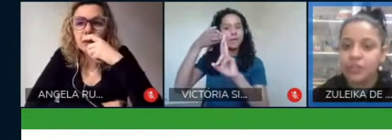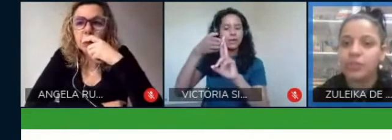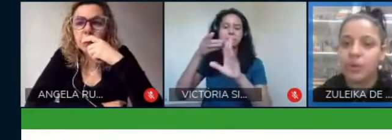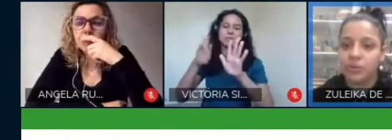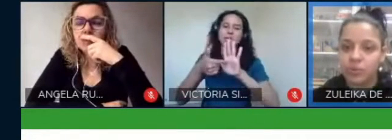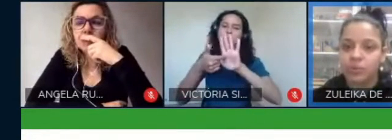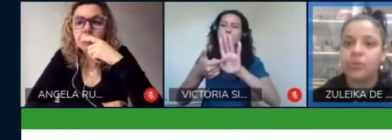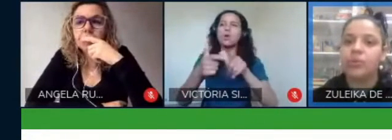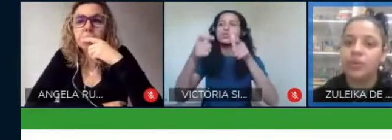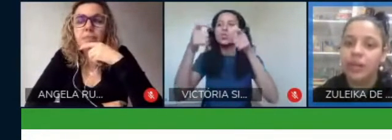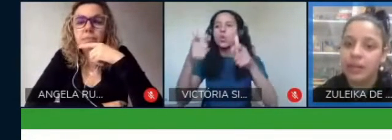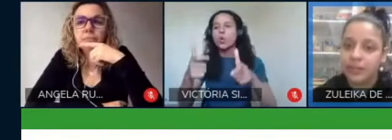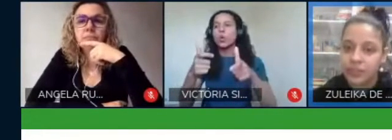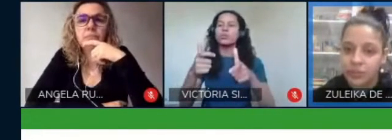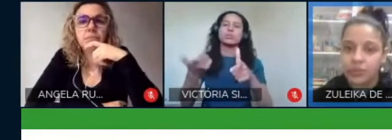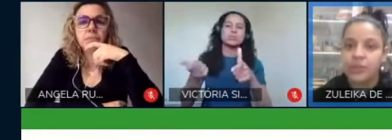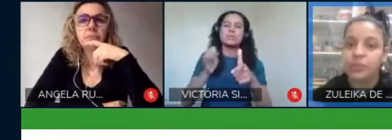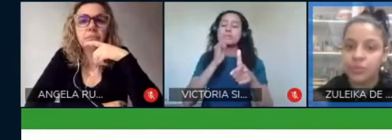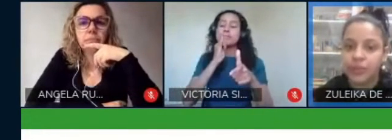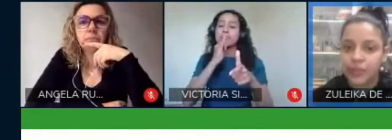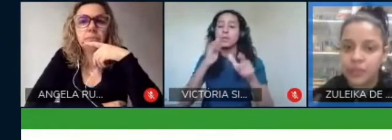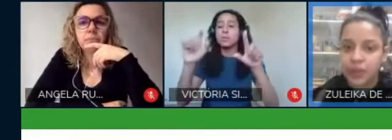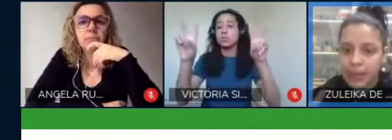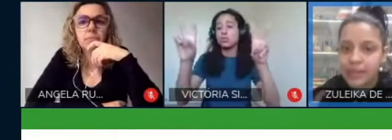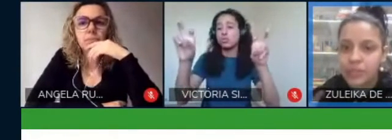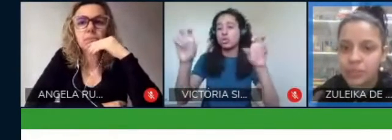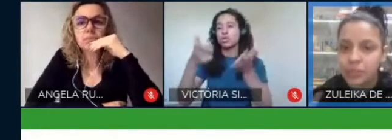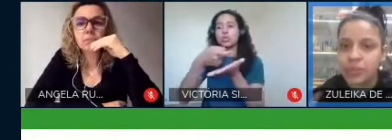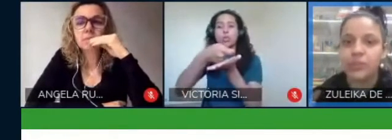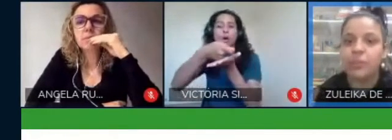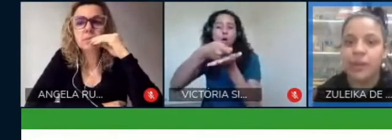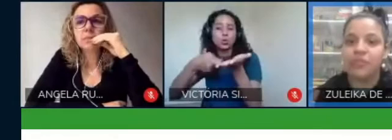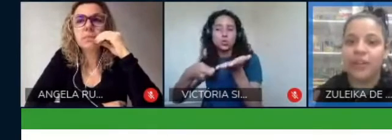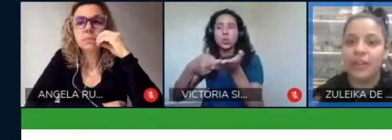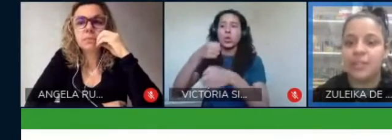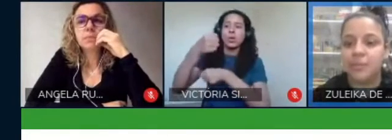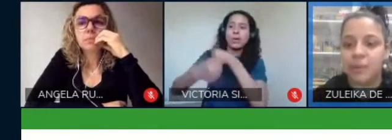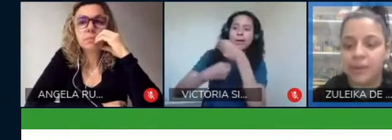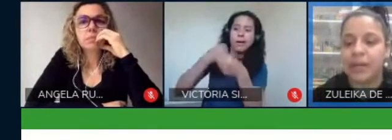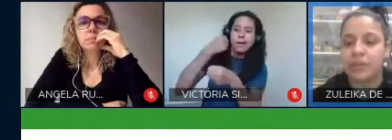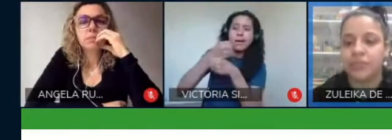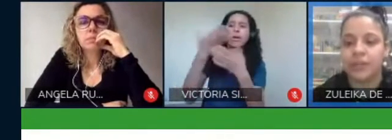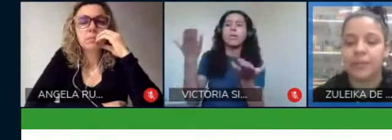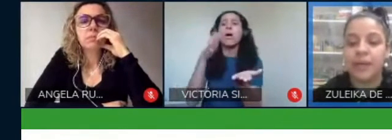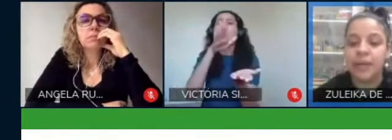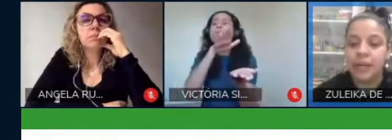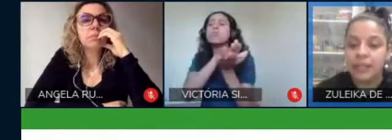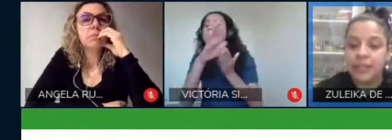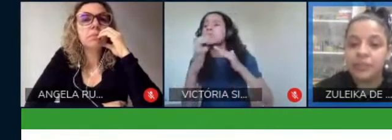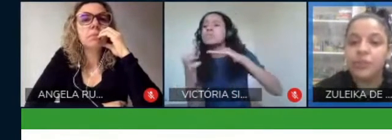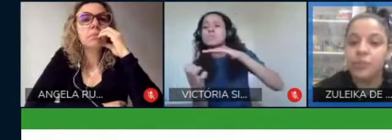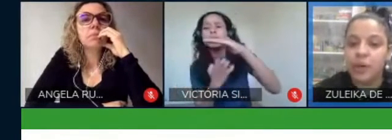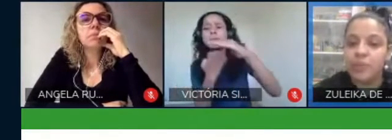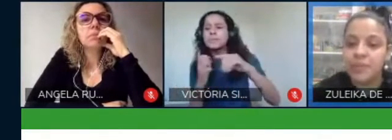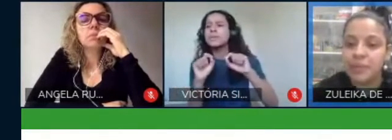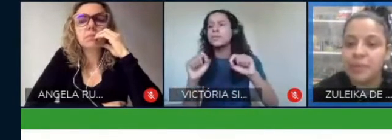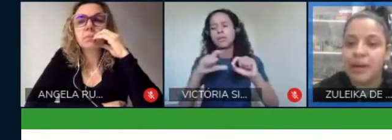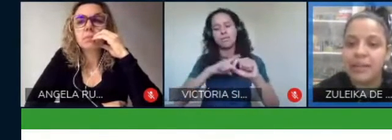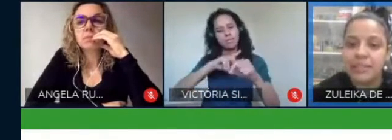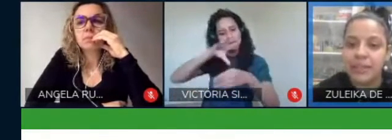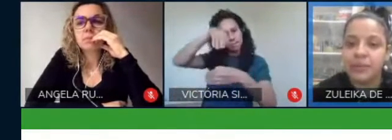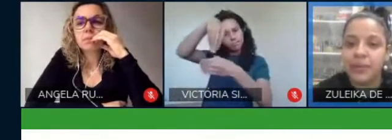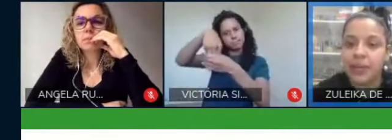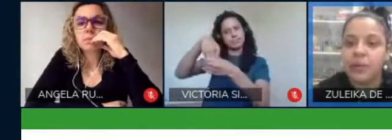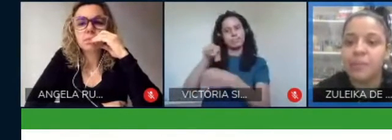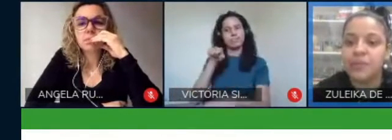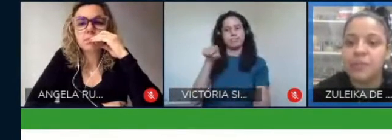né, título, autor, editora, tudo isso é a estrutura de uma referência bibliográfica, né. Dentro do próprio